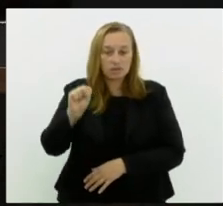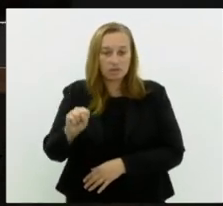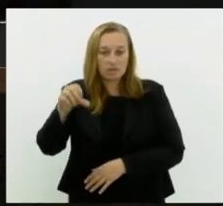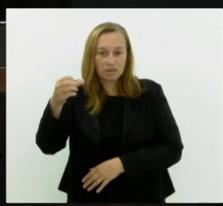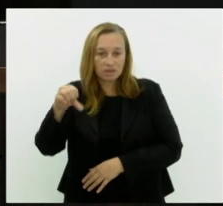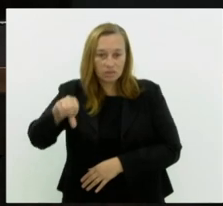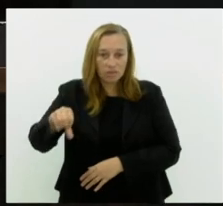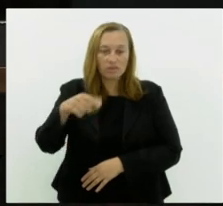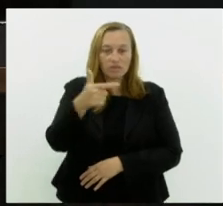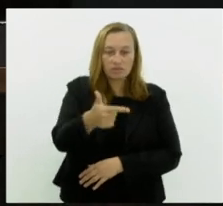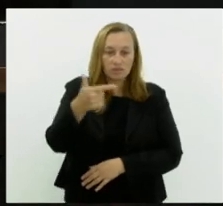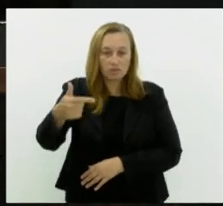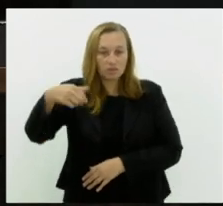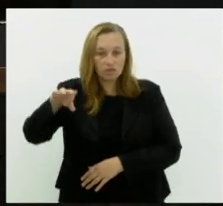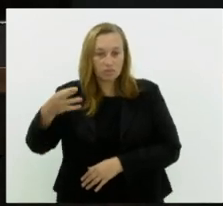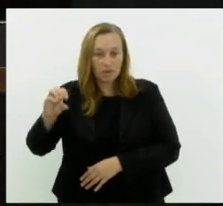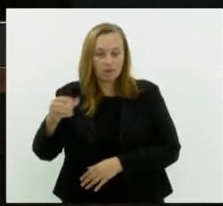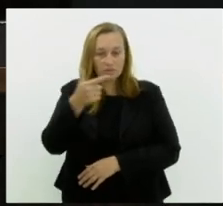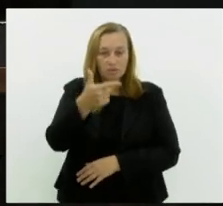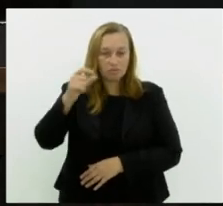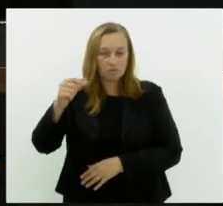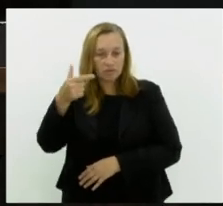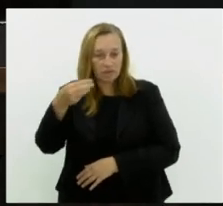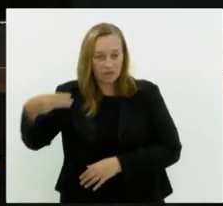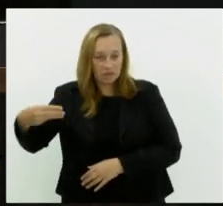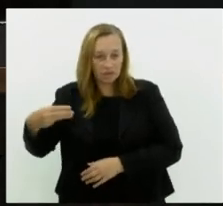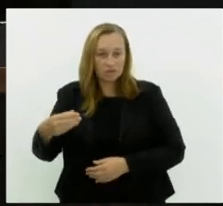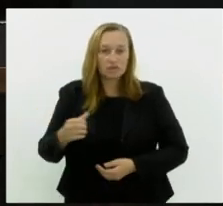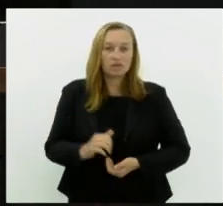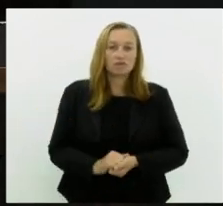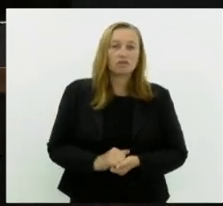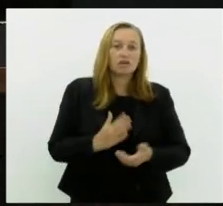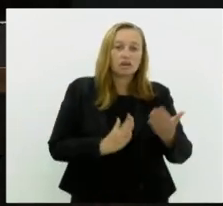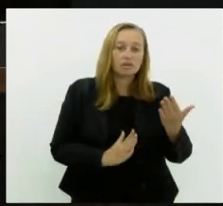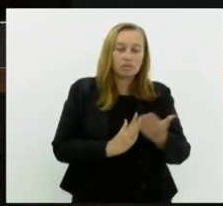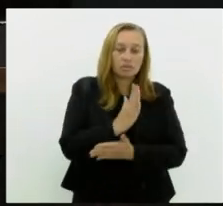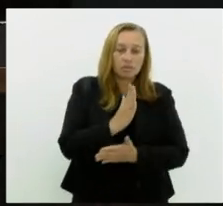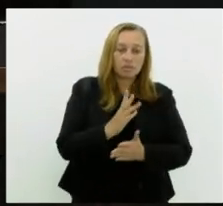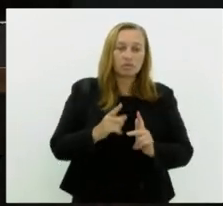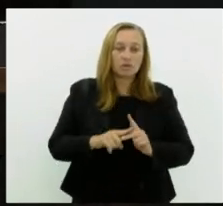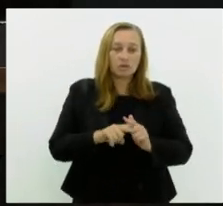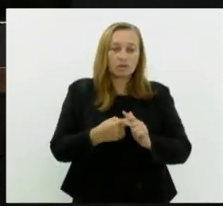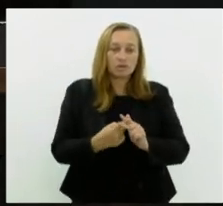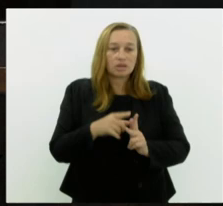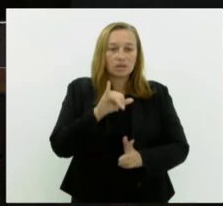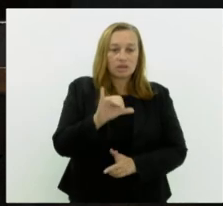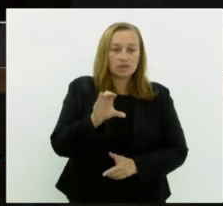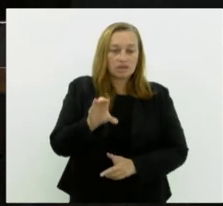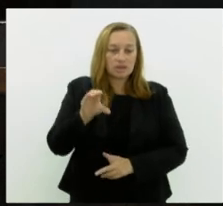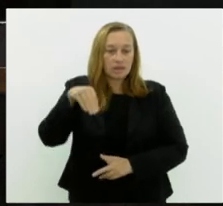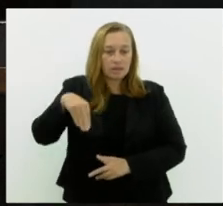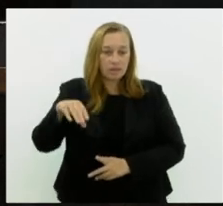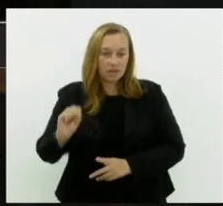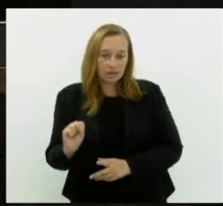48.589, de 22 de março de 2023, que aprovou o regulamento do